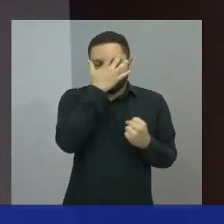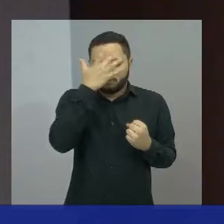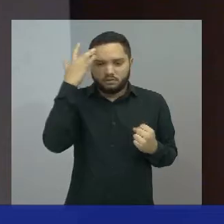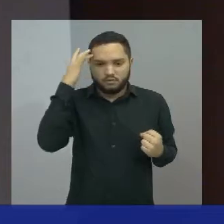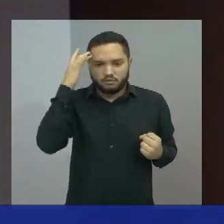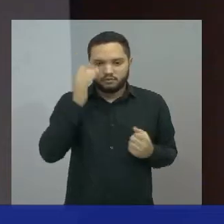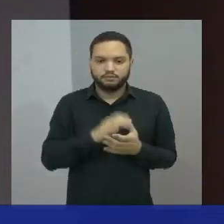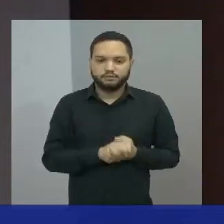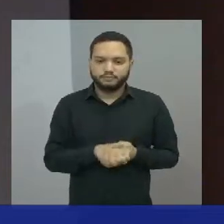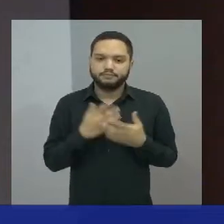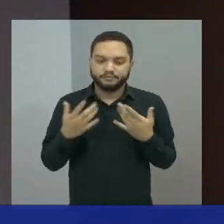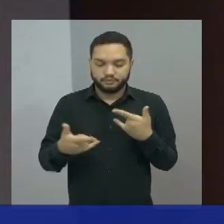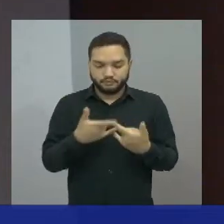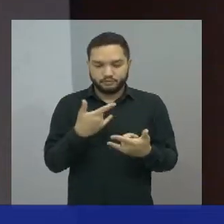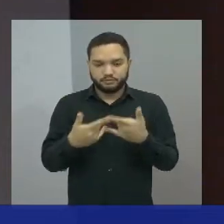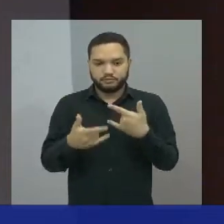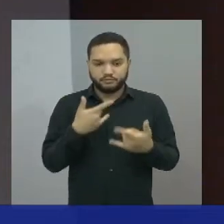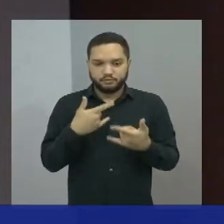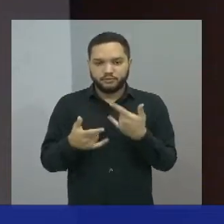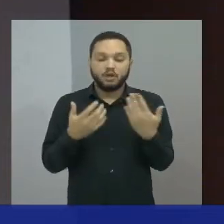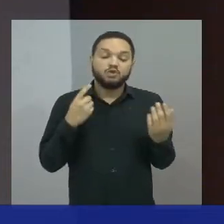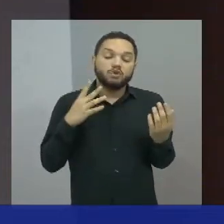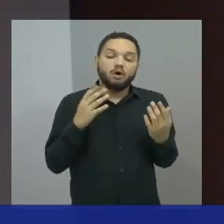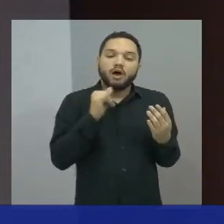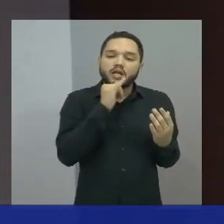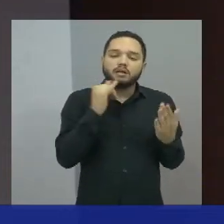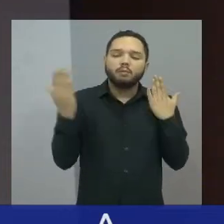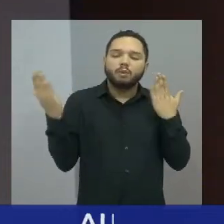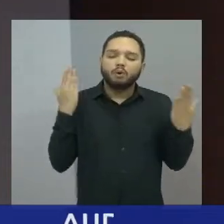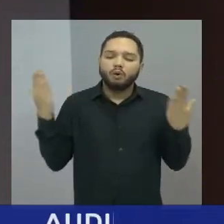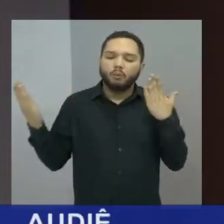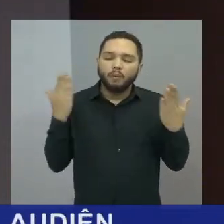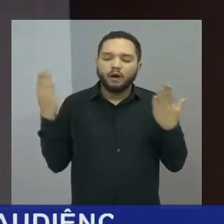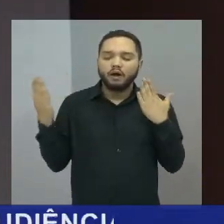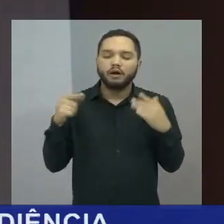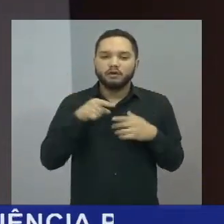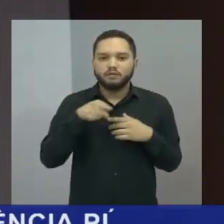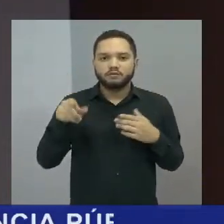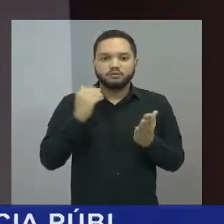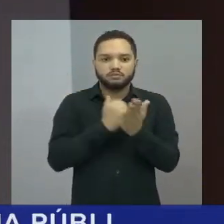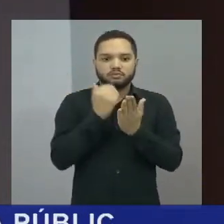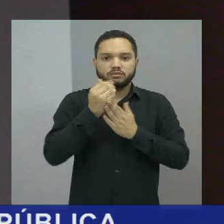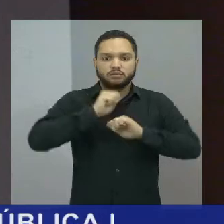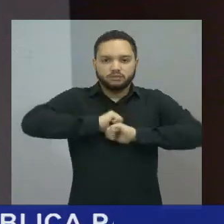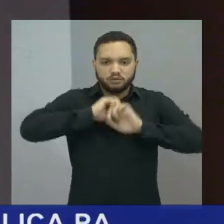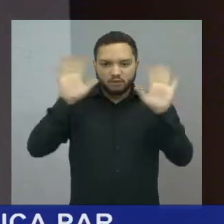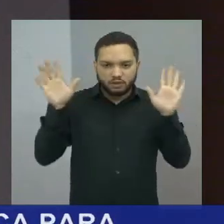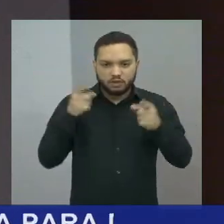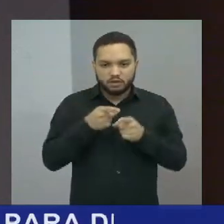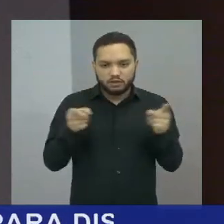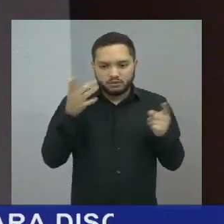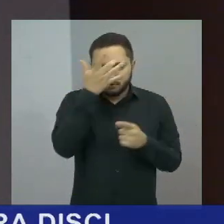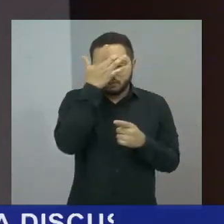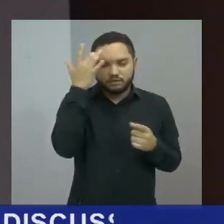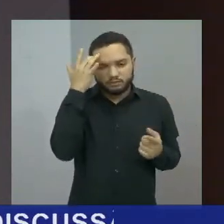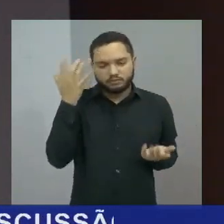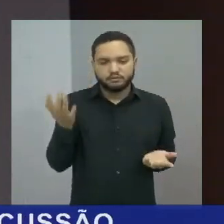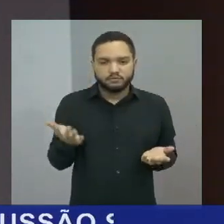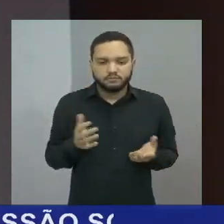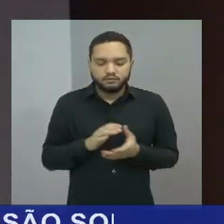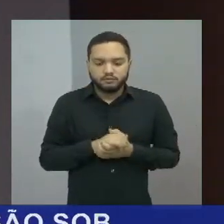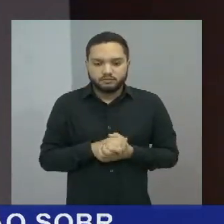da habilitação, eu estou fazendo esse paralelo apenas para ficar mais claro e mais acessível para todos, é